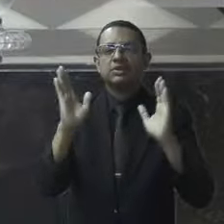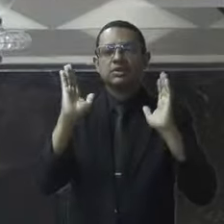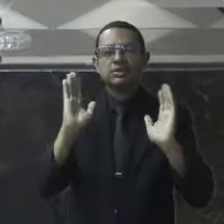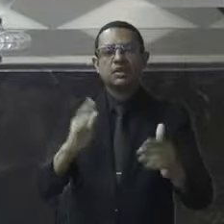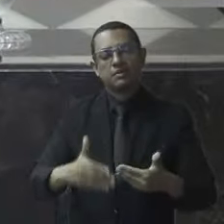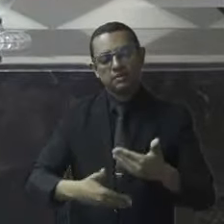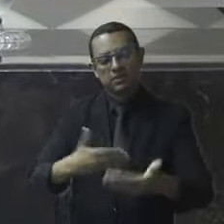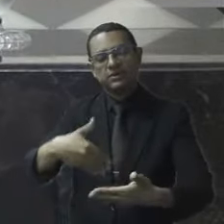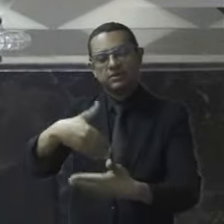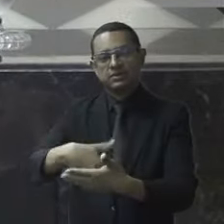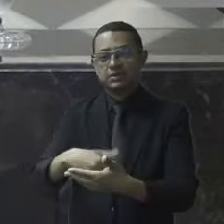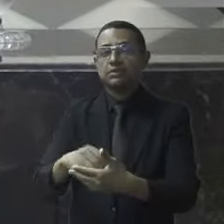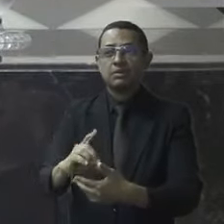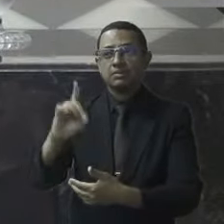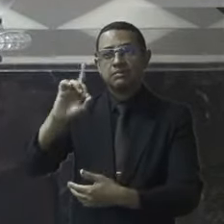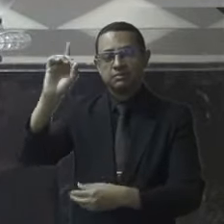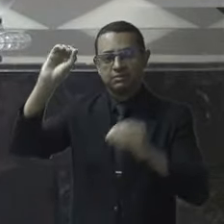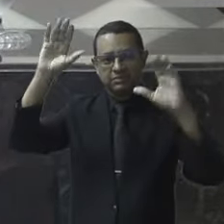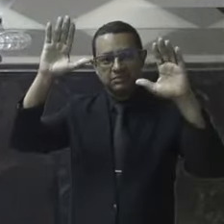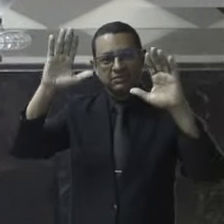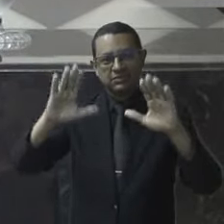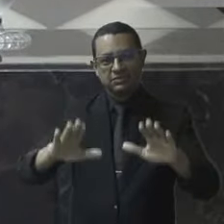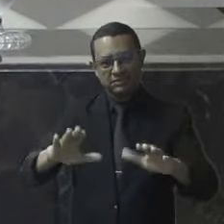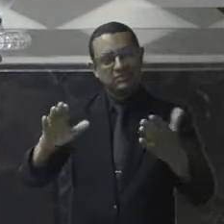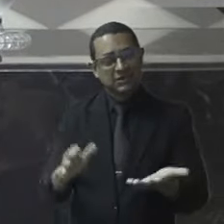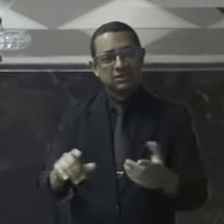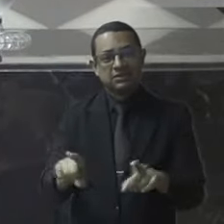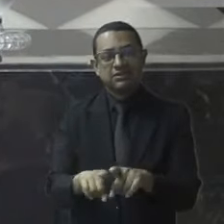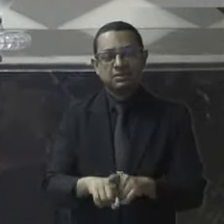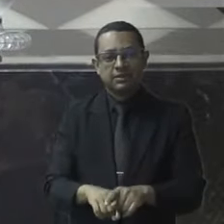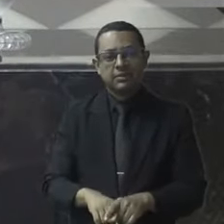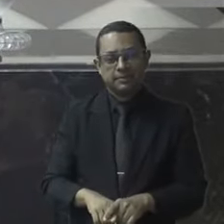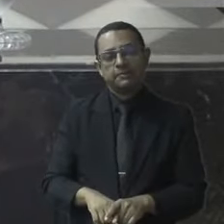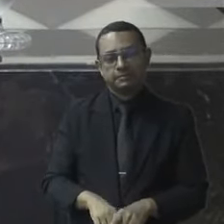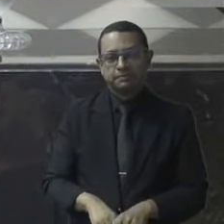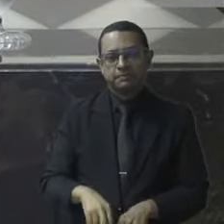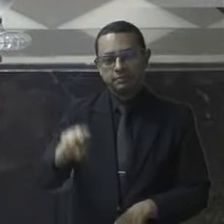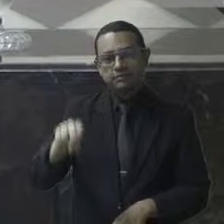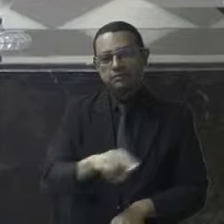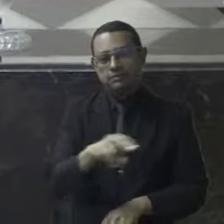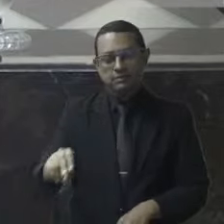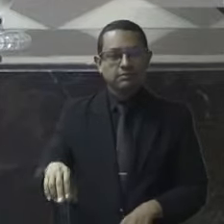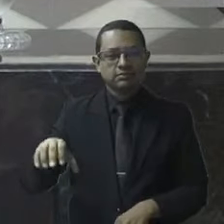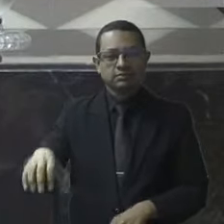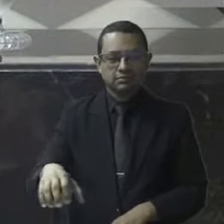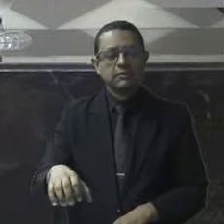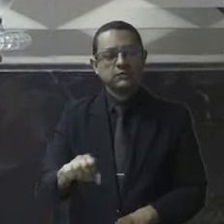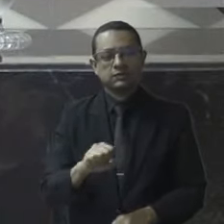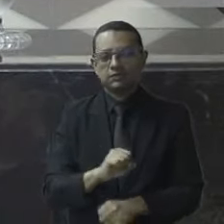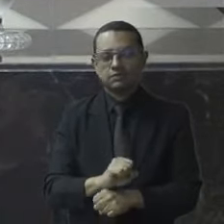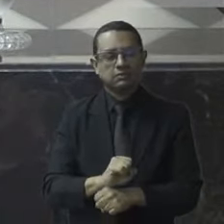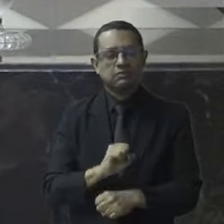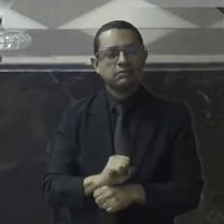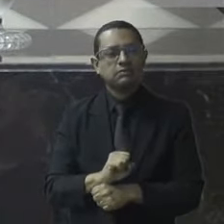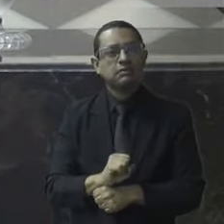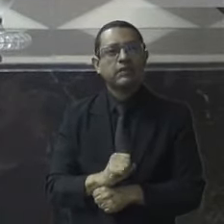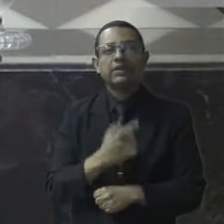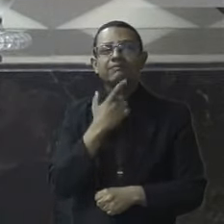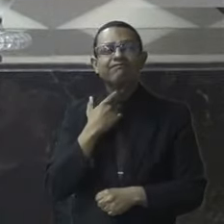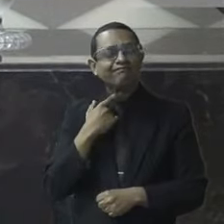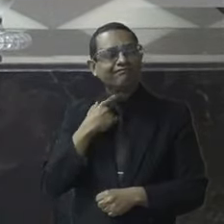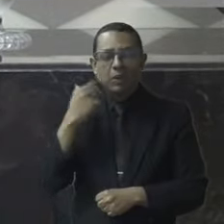as bênçãos de Deus e do Padre Cícero, tudo correu normal, como nós esperávamos, né? A